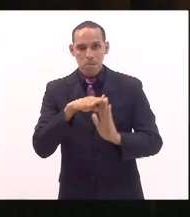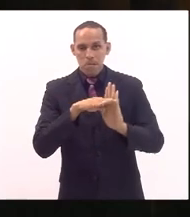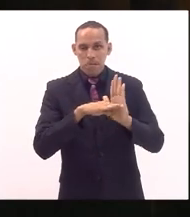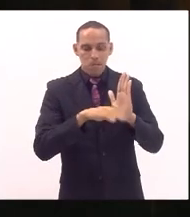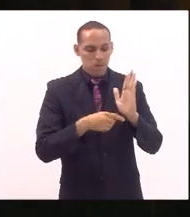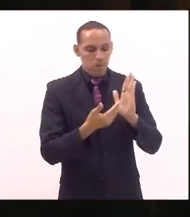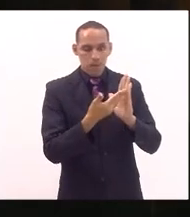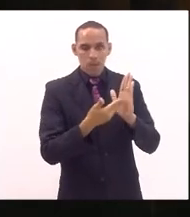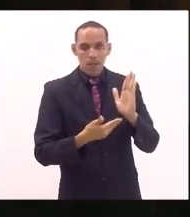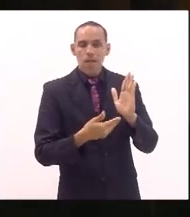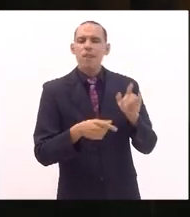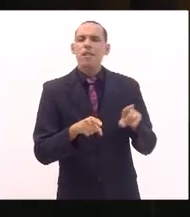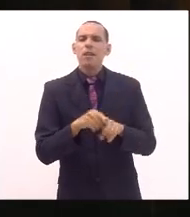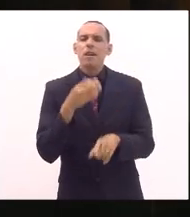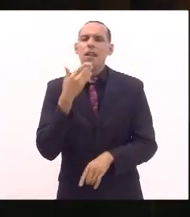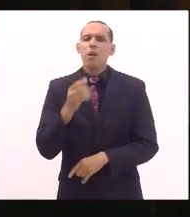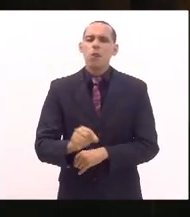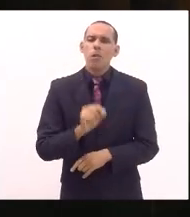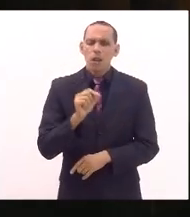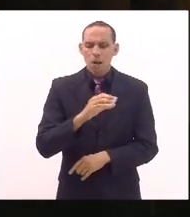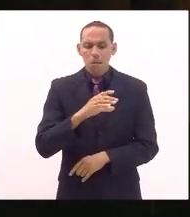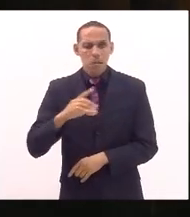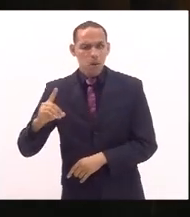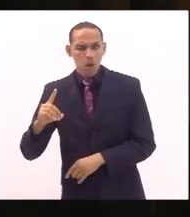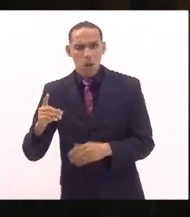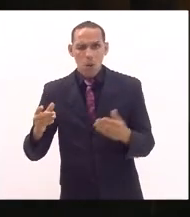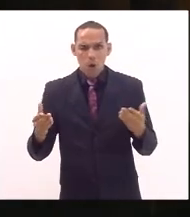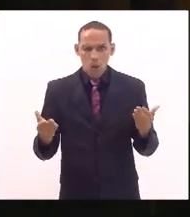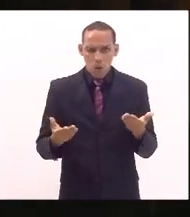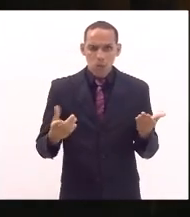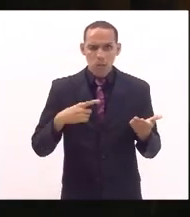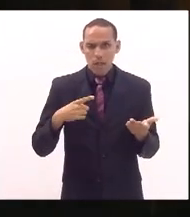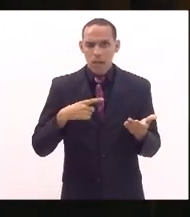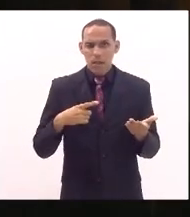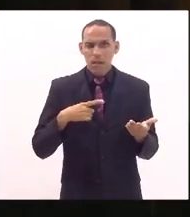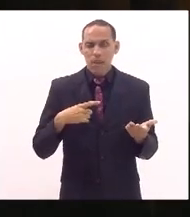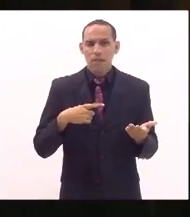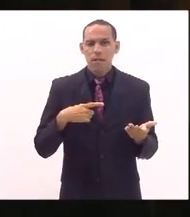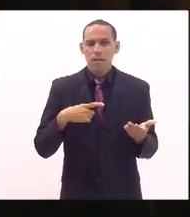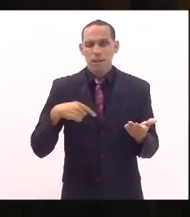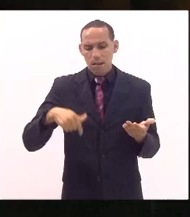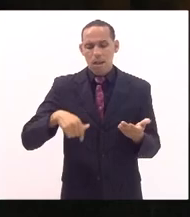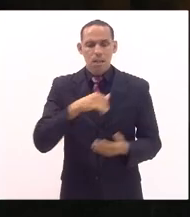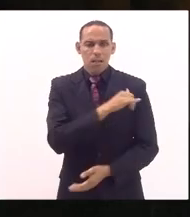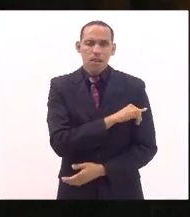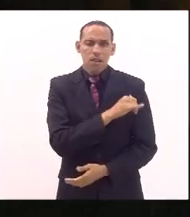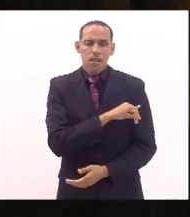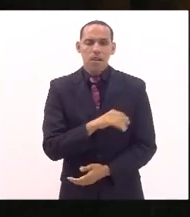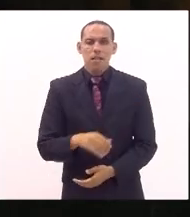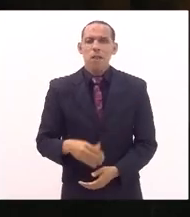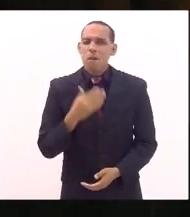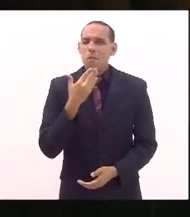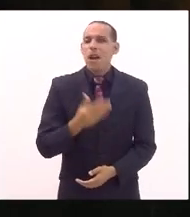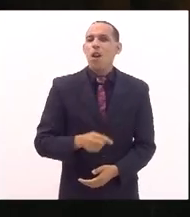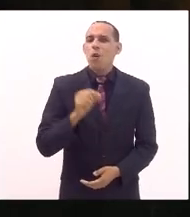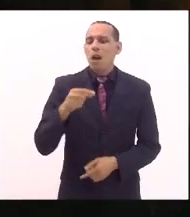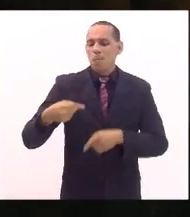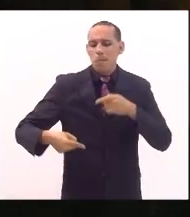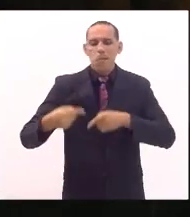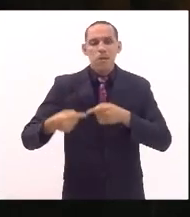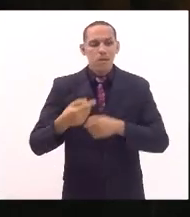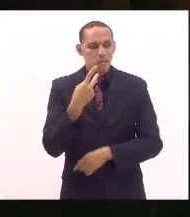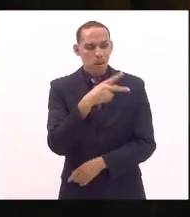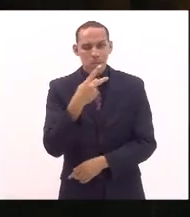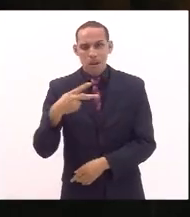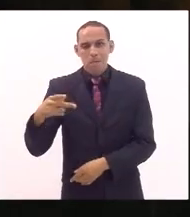também apela para a Coordenadoria hoje existentes no âmbito do Estado do Rio de Janeiro de políticas para